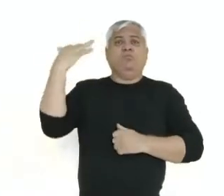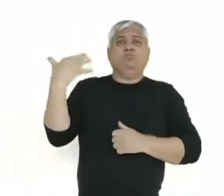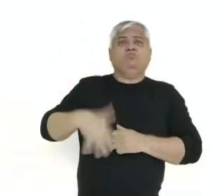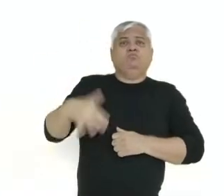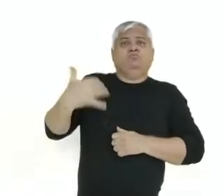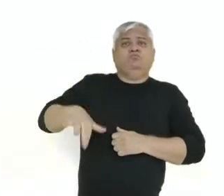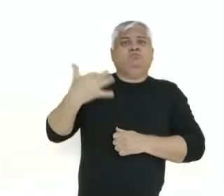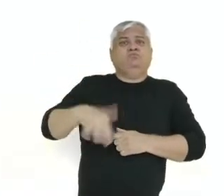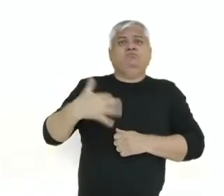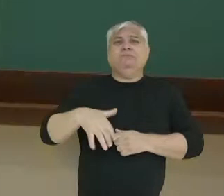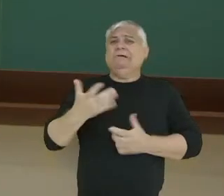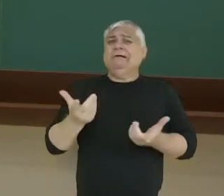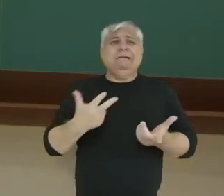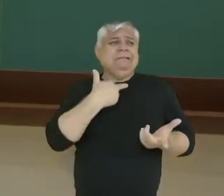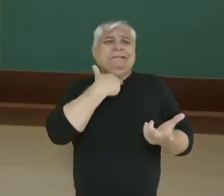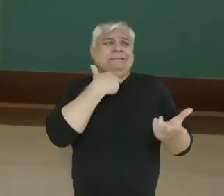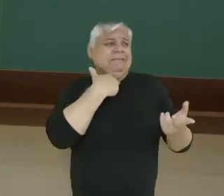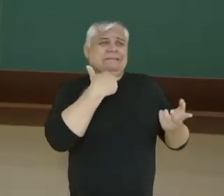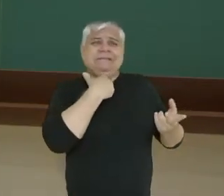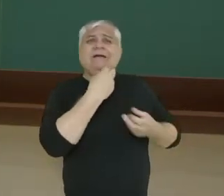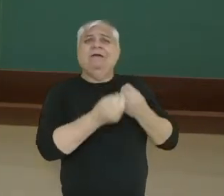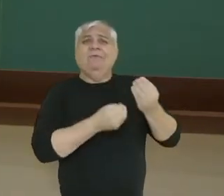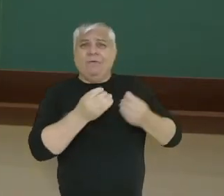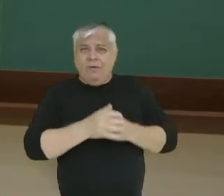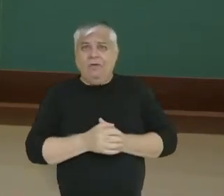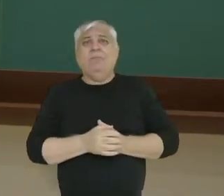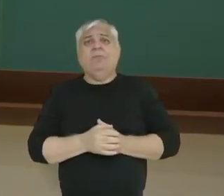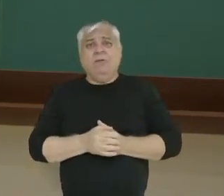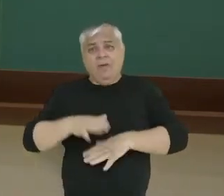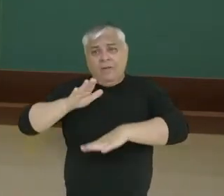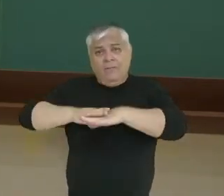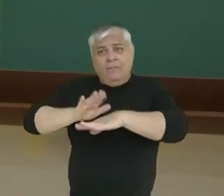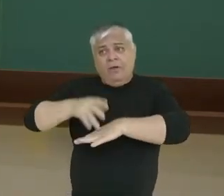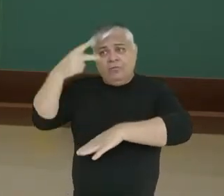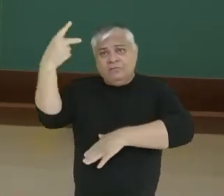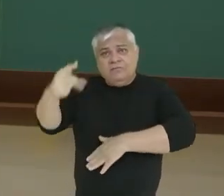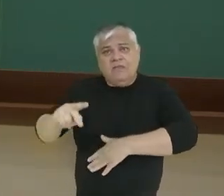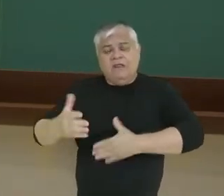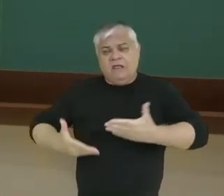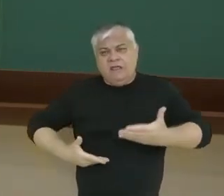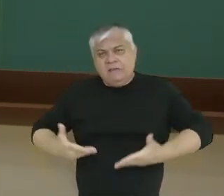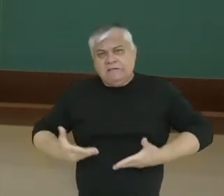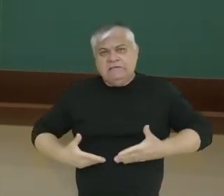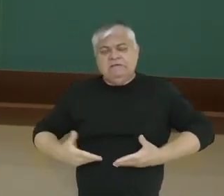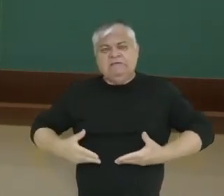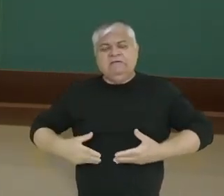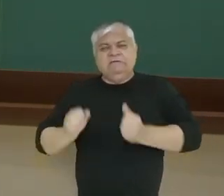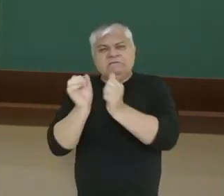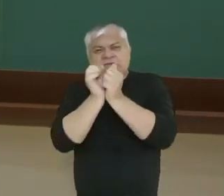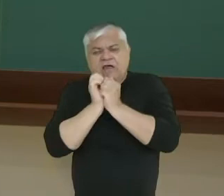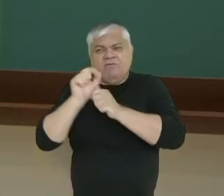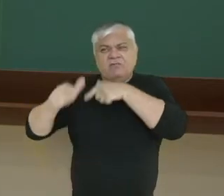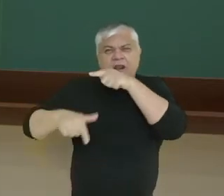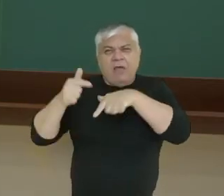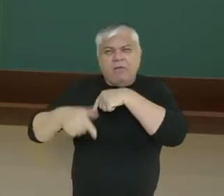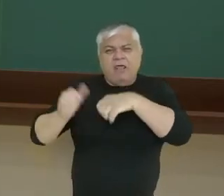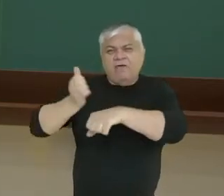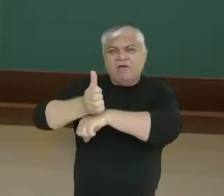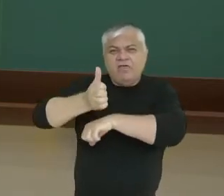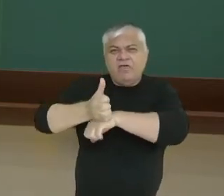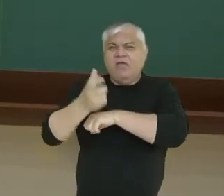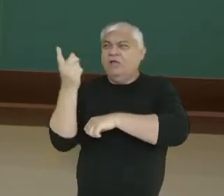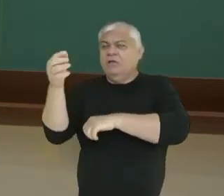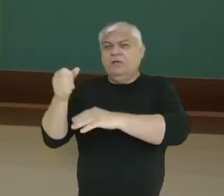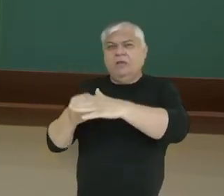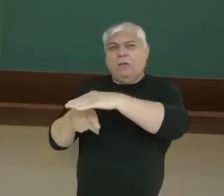e muitas vezes era comprada inclusive pelo próprio escravizado que juntava, né, fazia serviços extras,